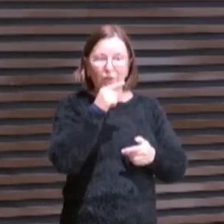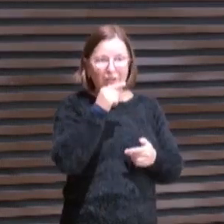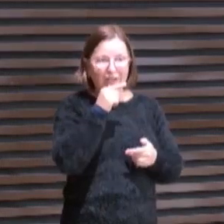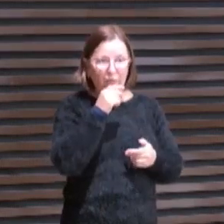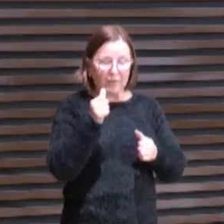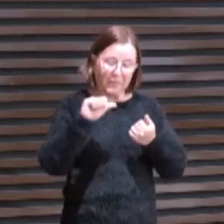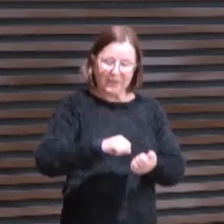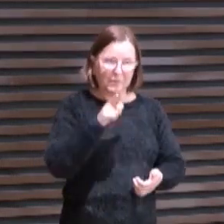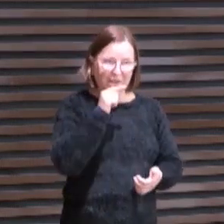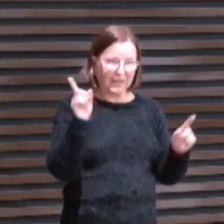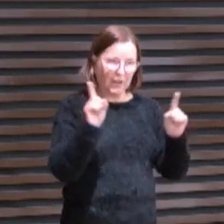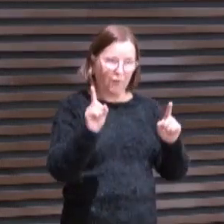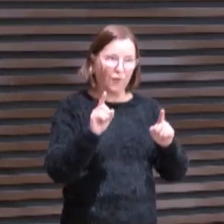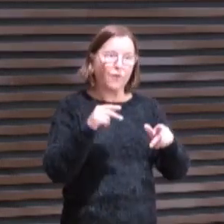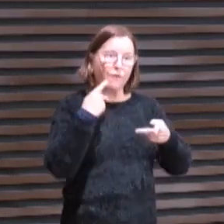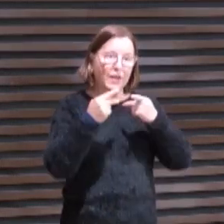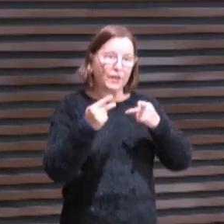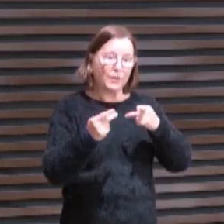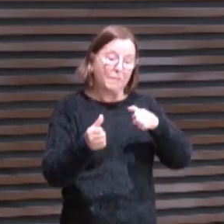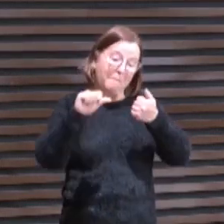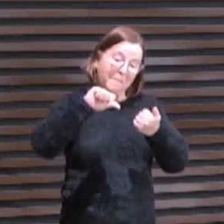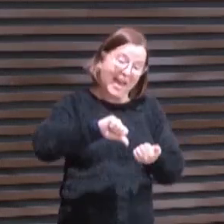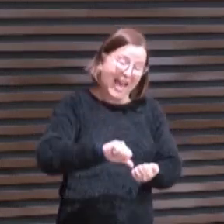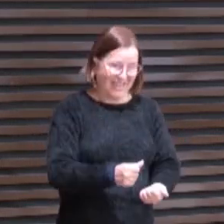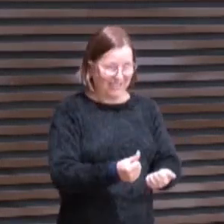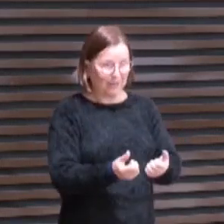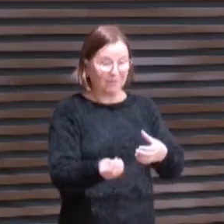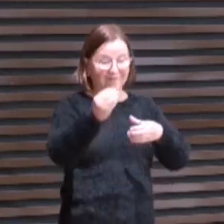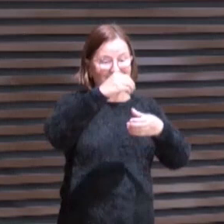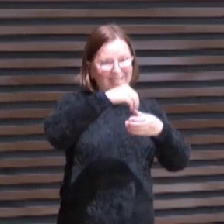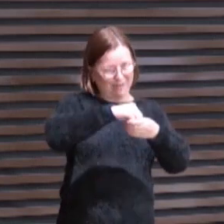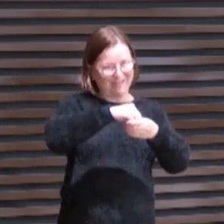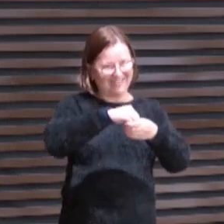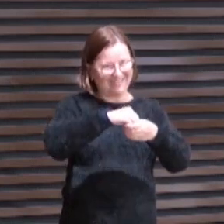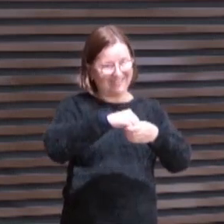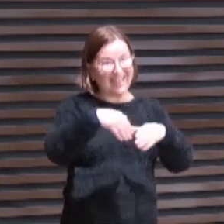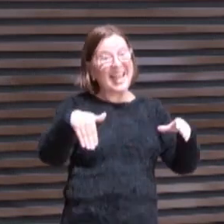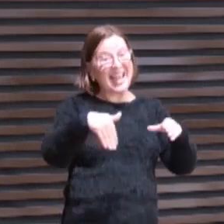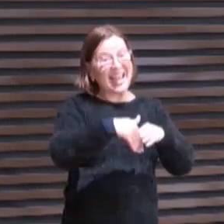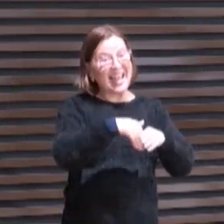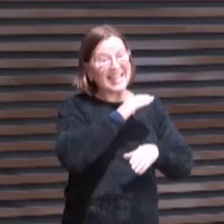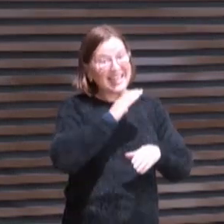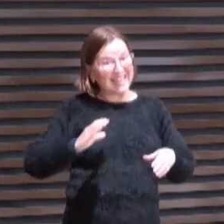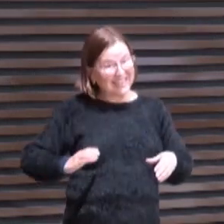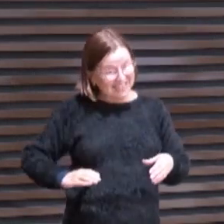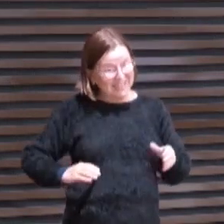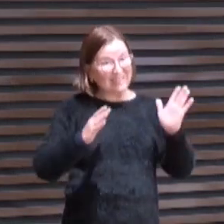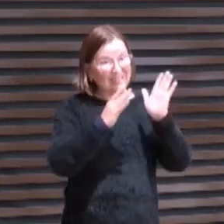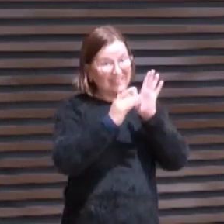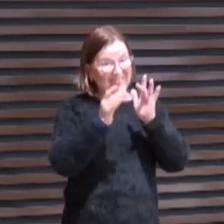em água. Ele está falando em batismo em Cristo Jesus. A preposição no grego eis, não